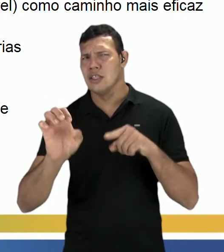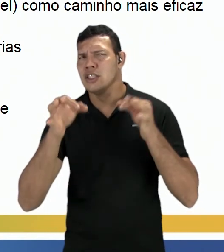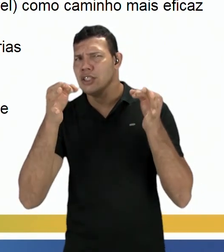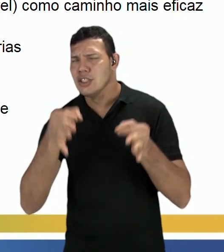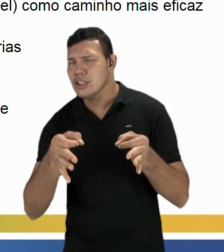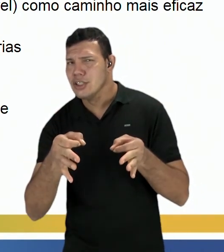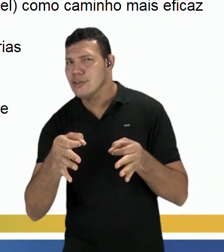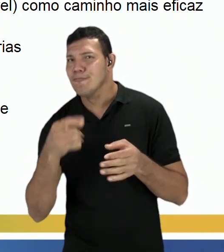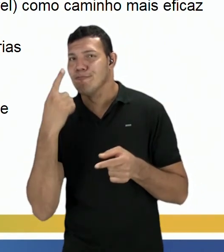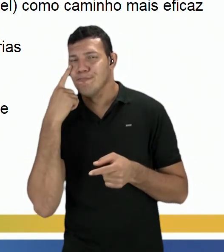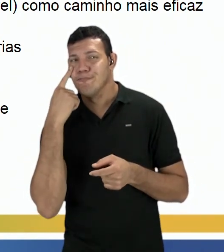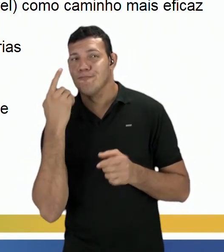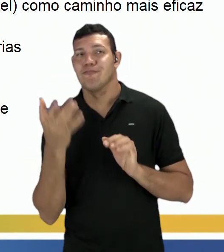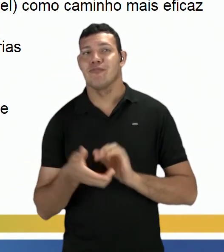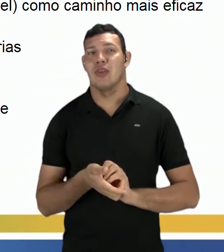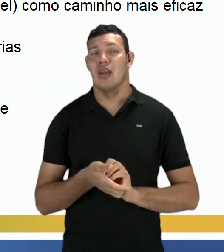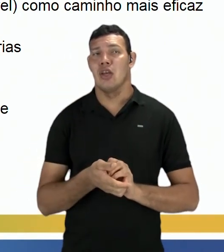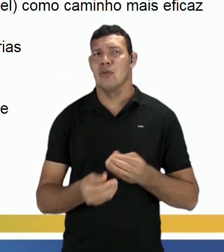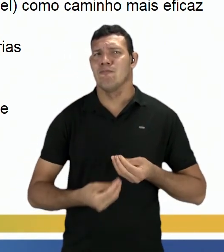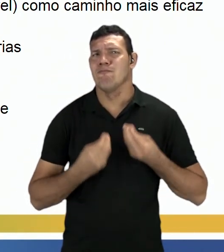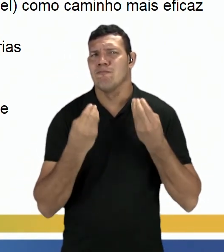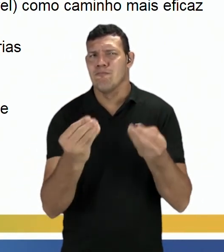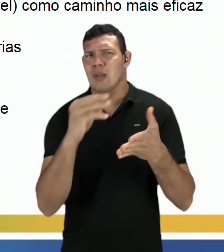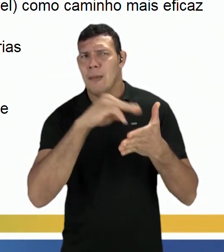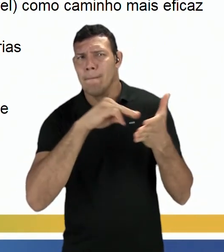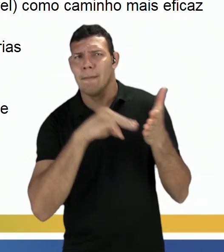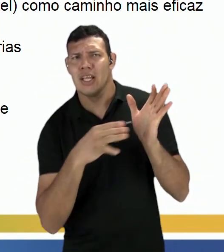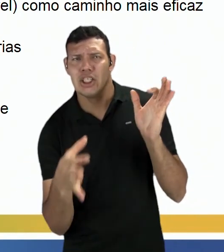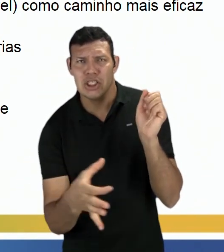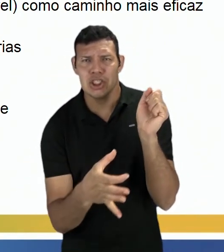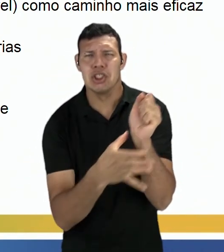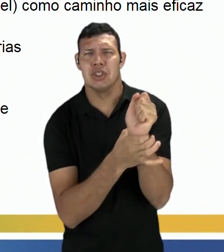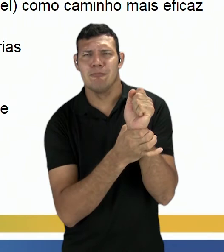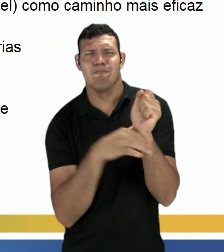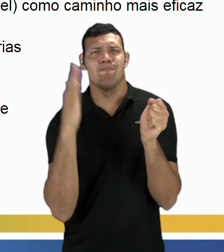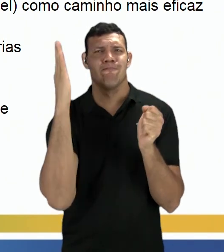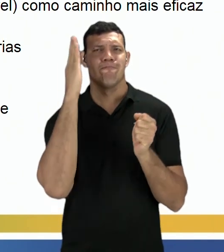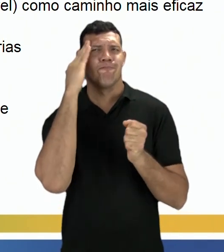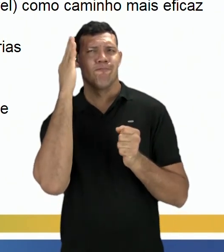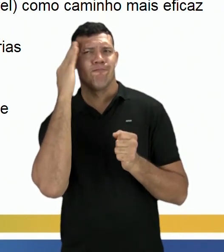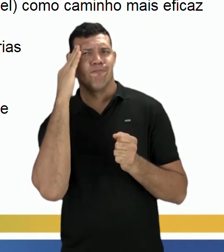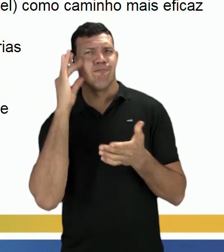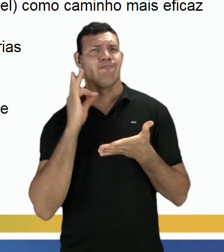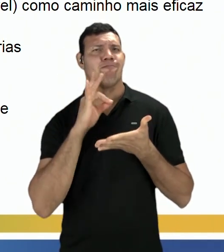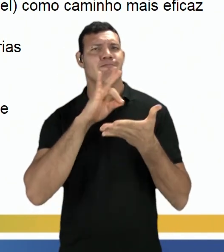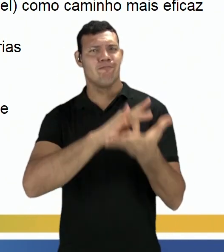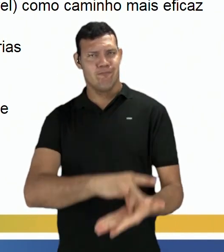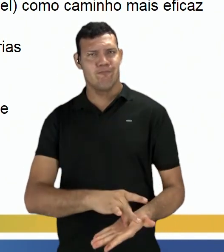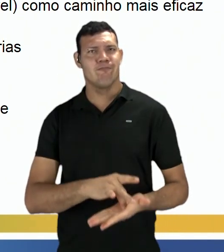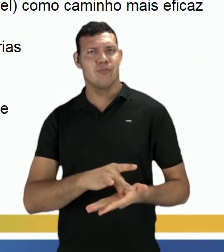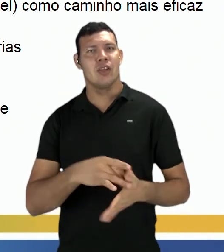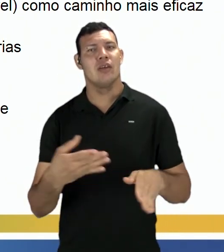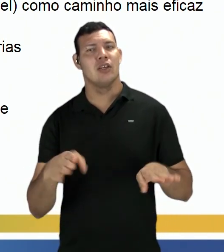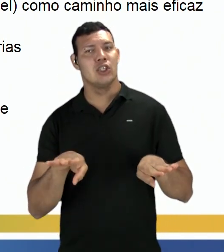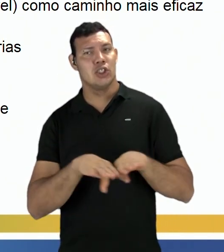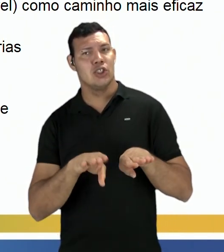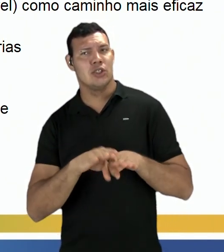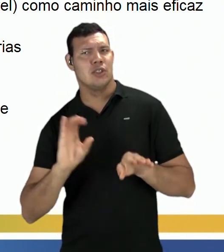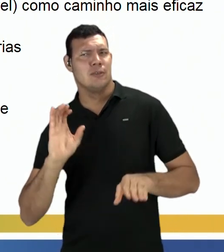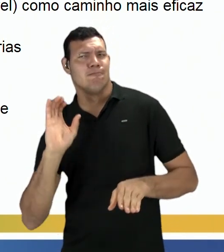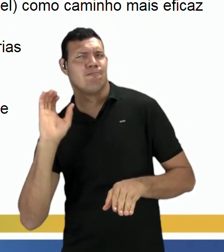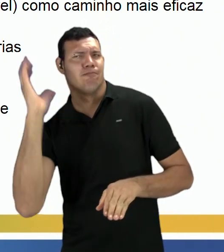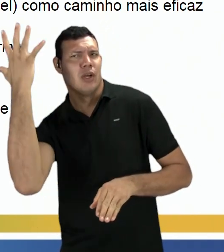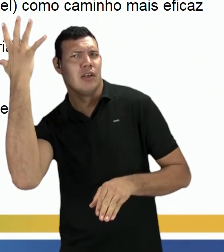fornecer métodos seguros para se compreender a realidade, seus fenômenos e mudanças, como também tornar o mundo melhor